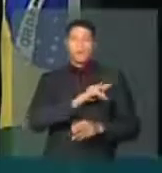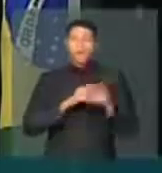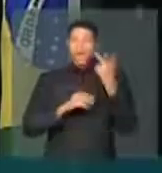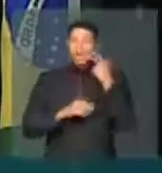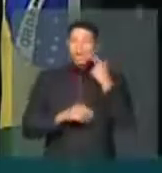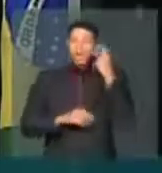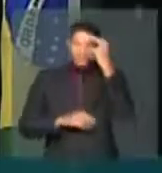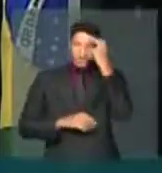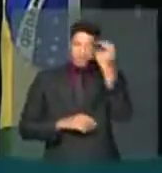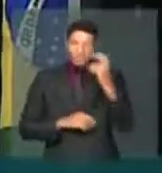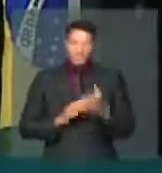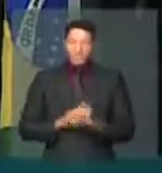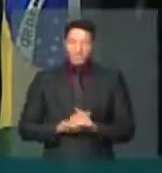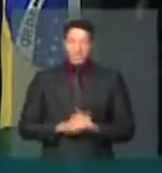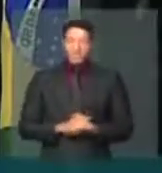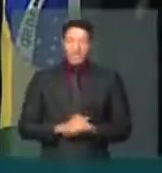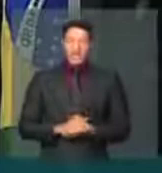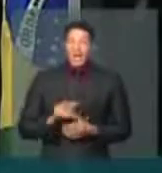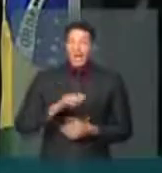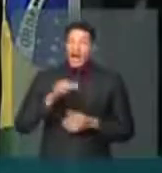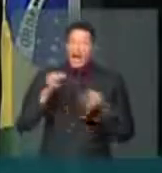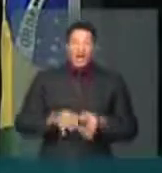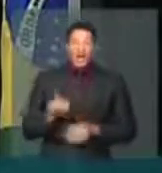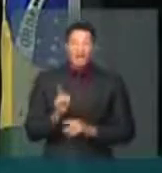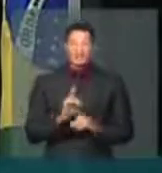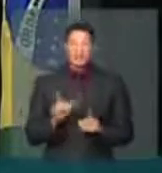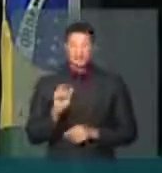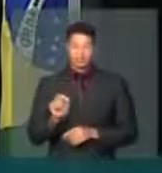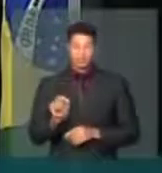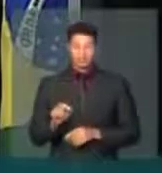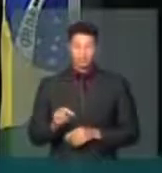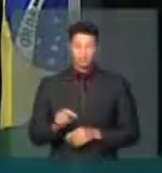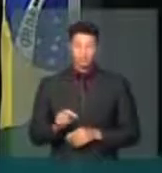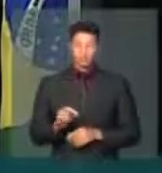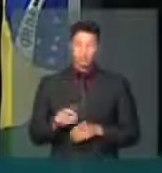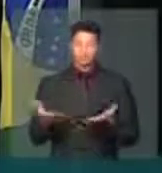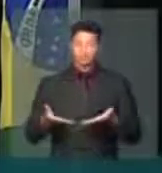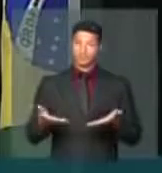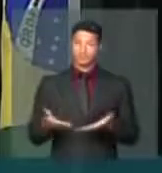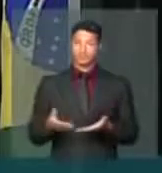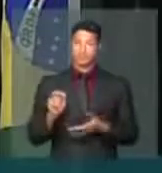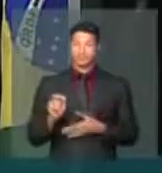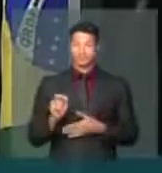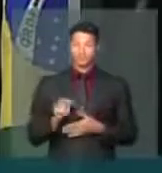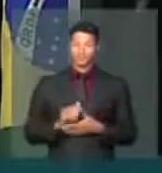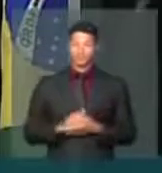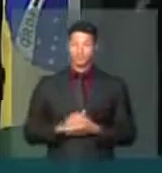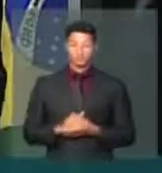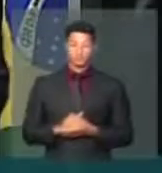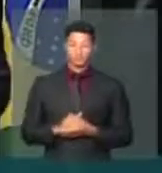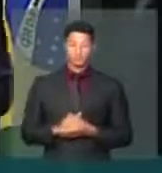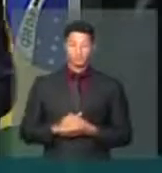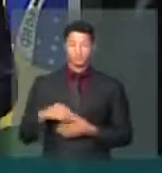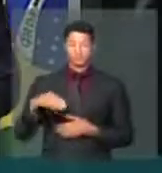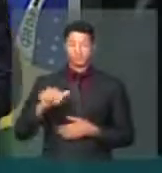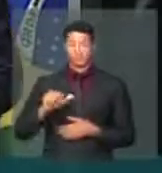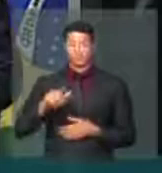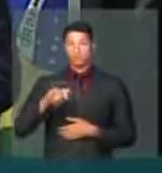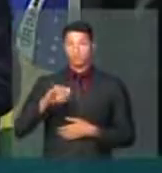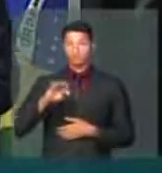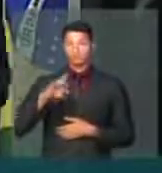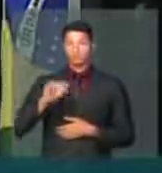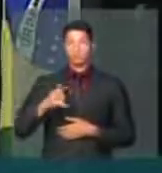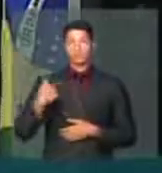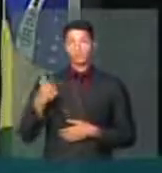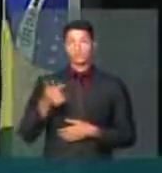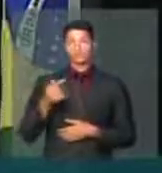natureza intelectual. Não é justo que nesta hora em que o magistrado passa